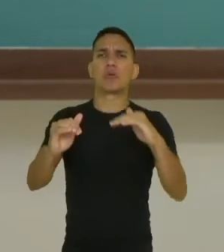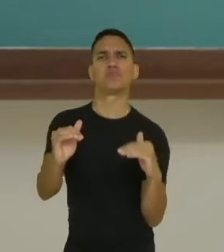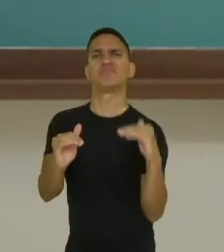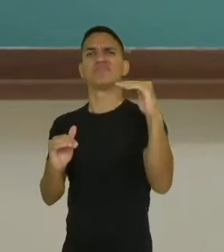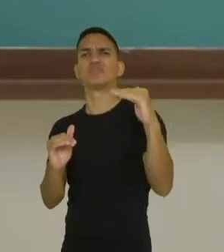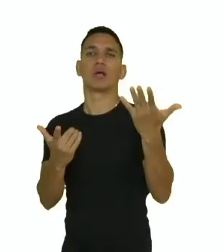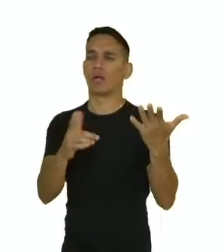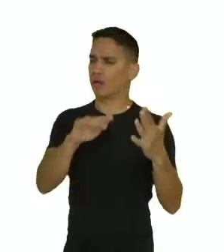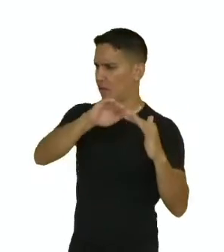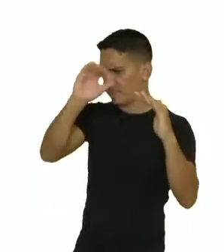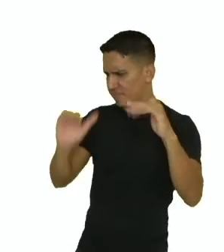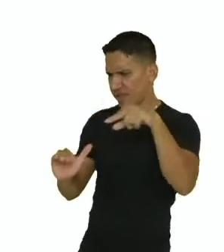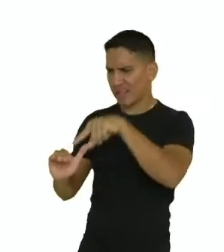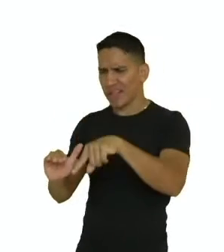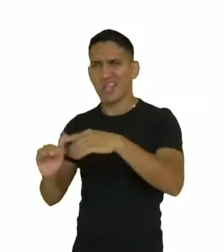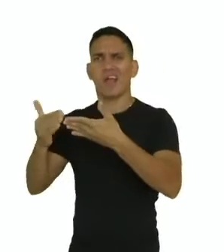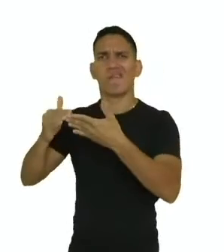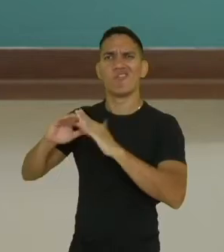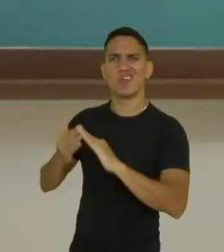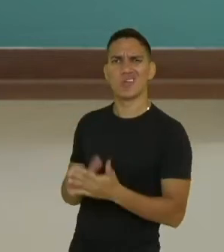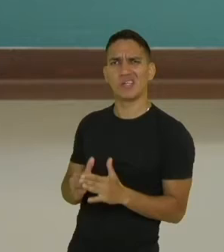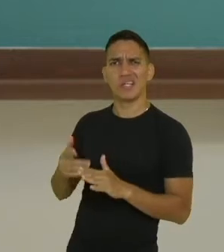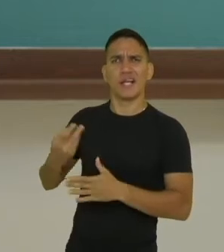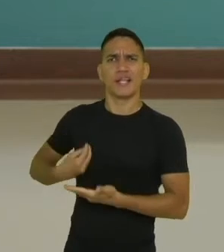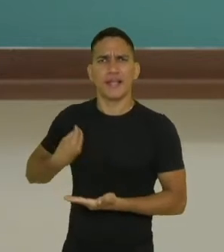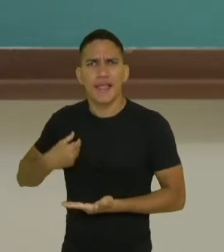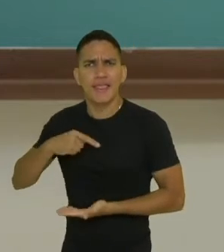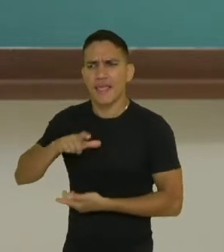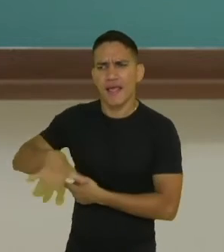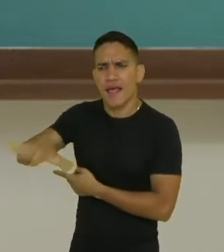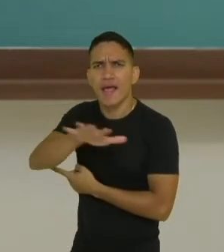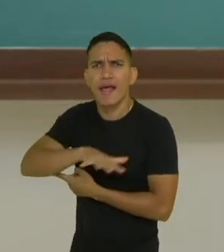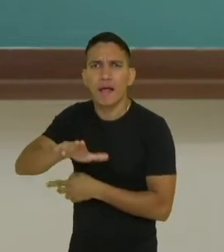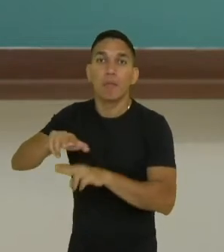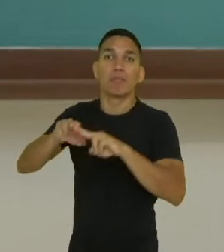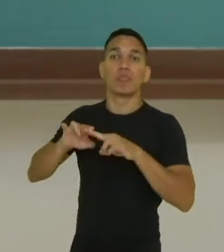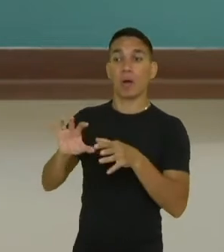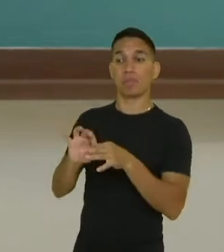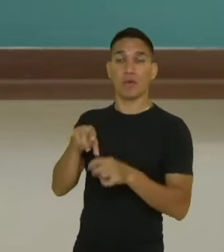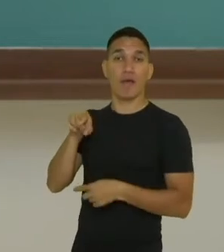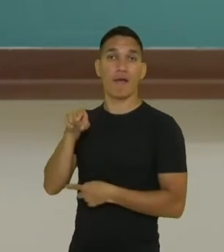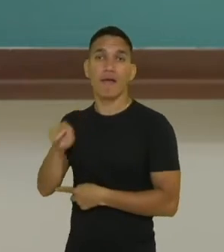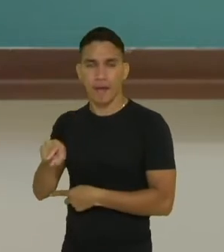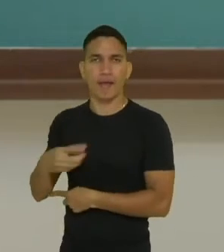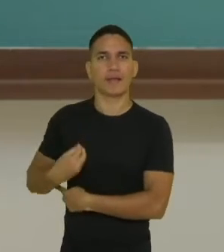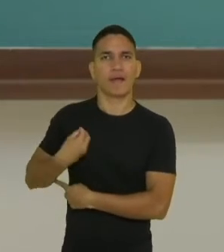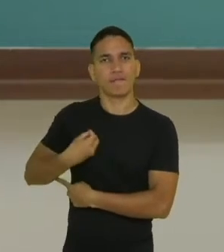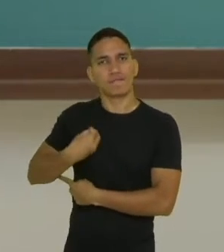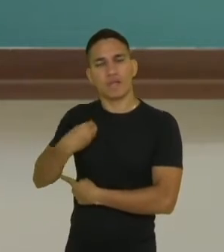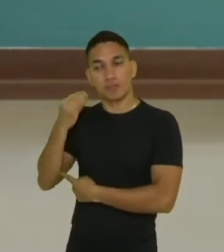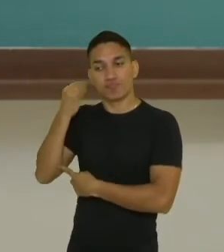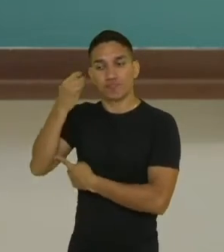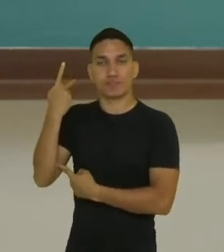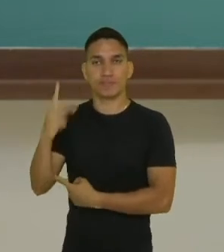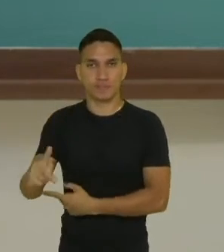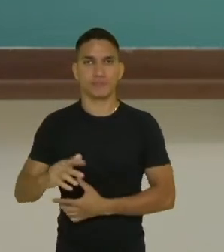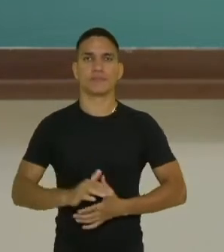nas favelas, nos guetos. Geralmente o rap está associado a este